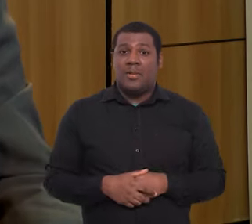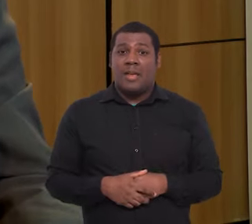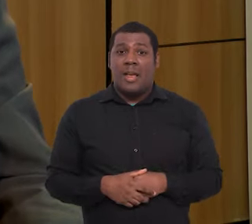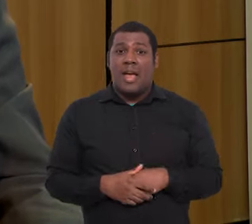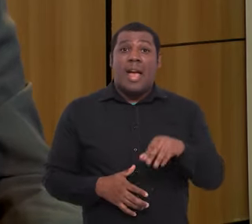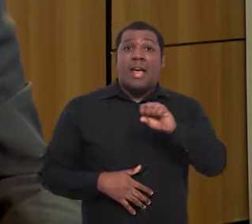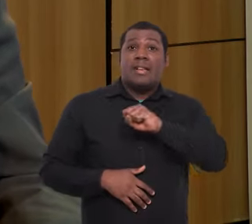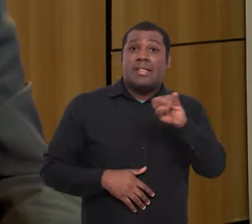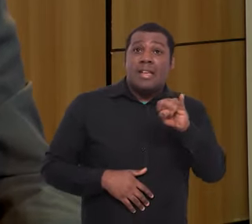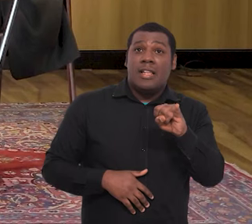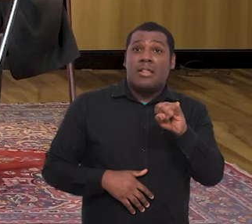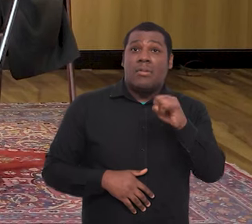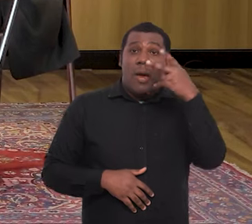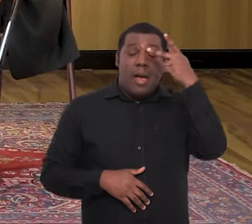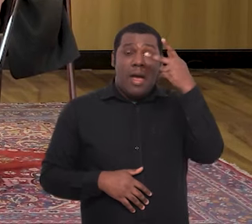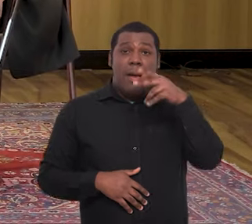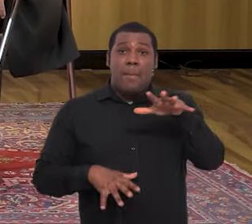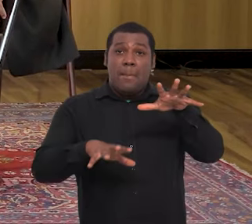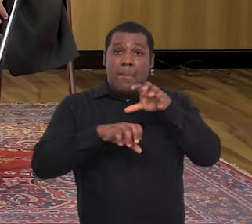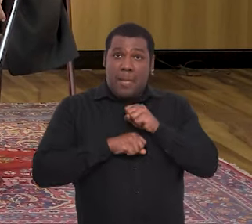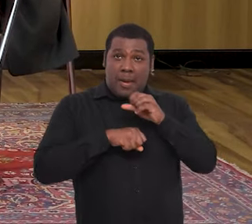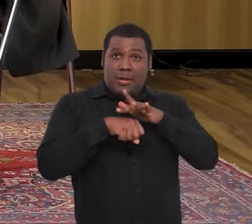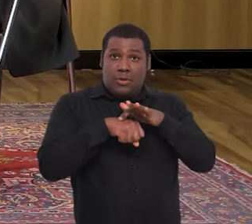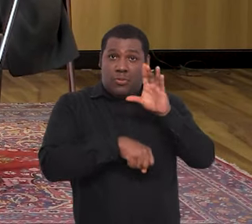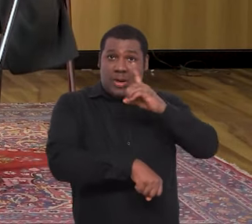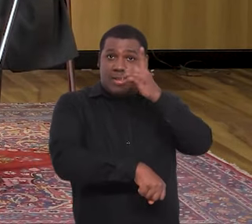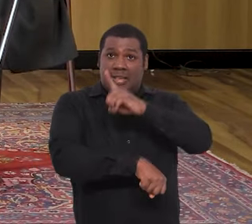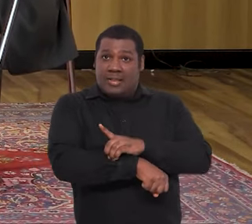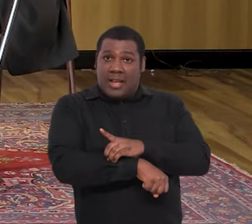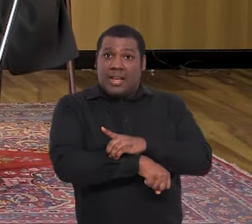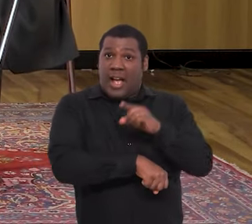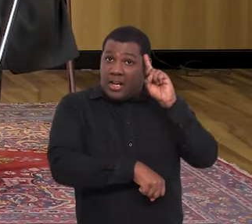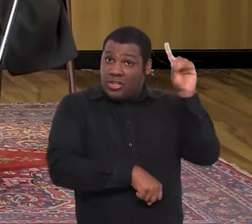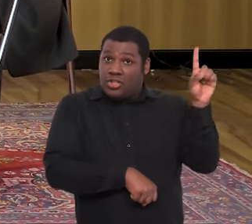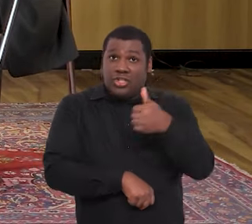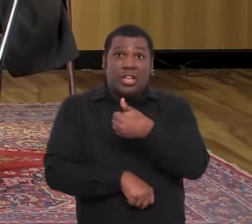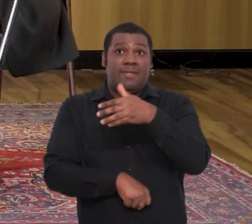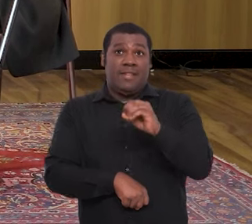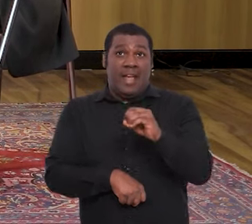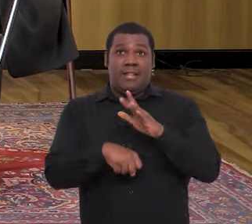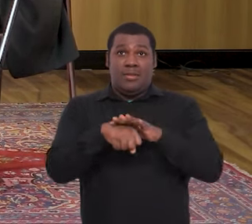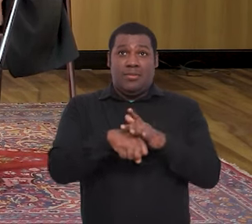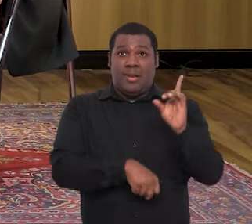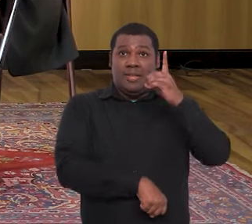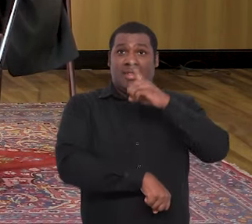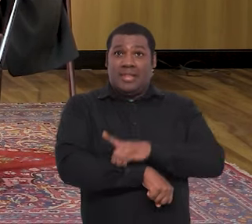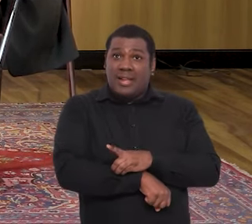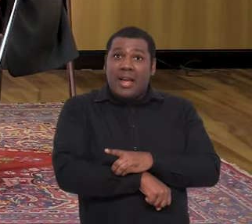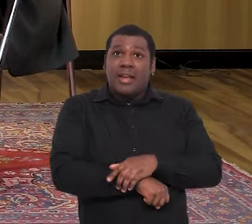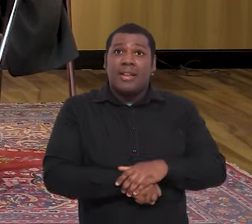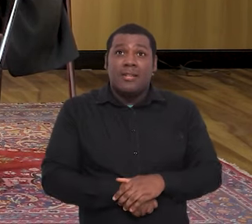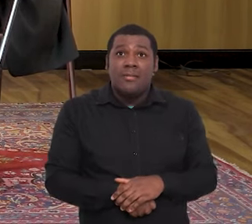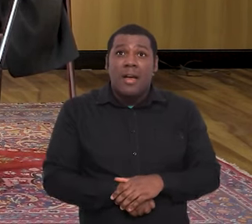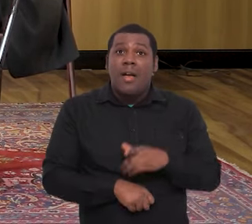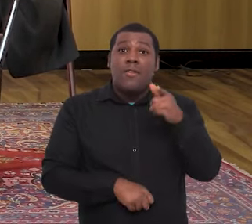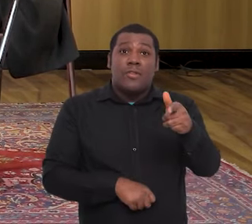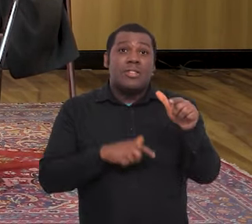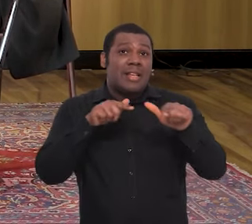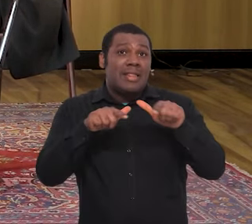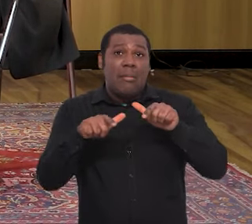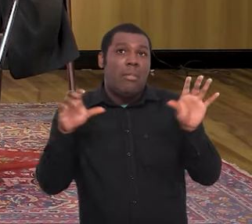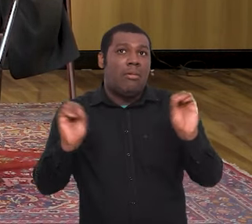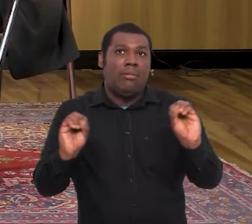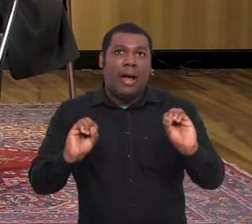você fica sem remuneração se você tem bate uma colisão você eh fica sem